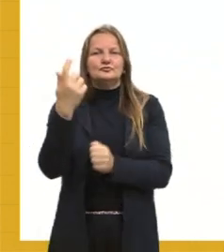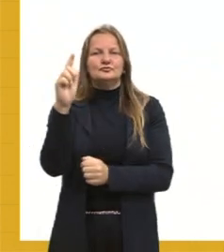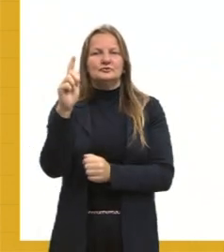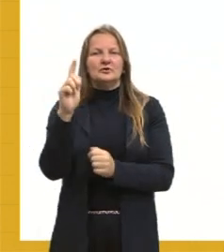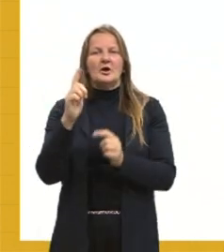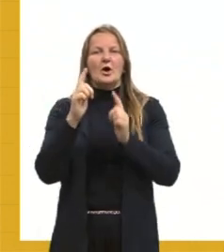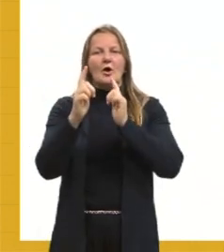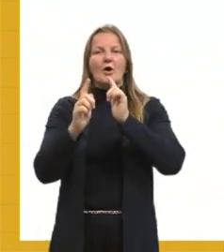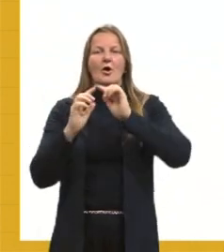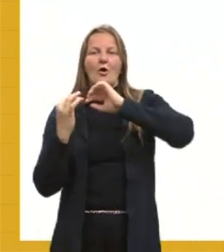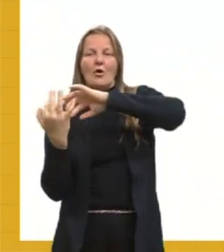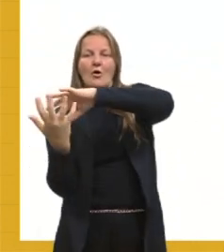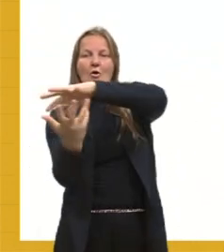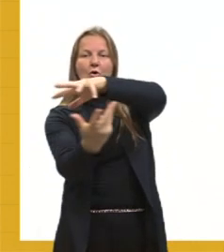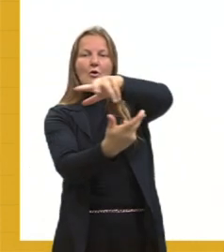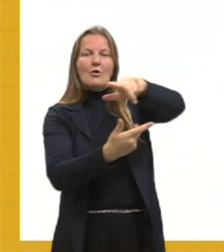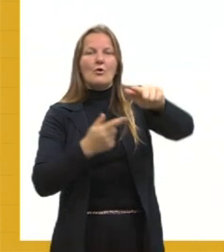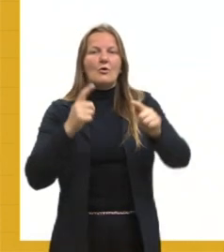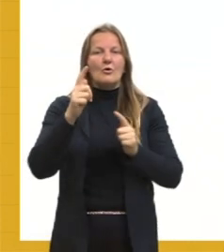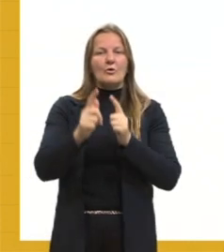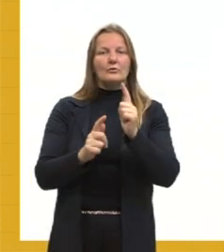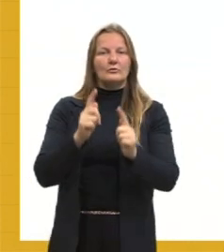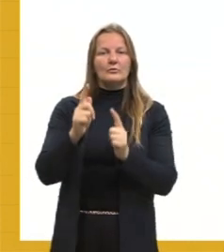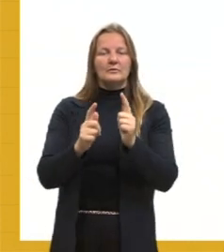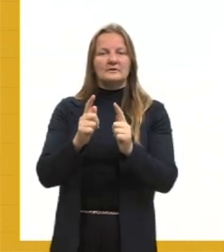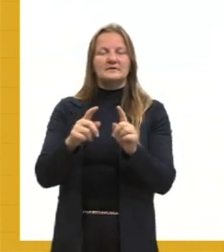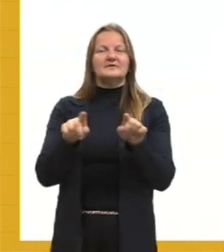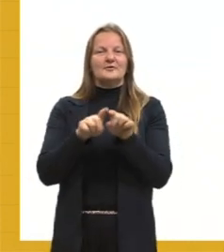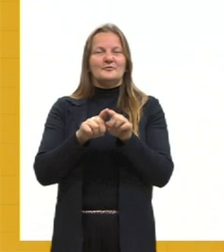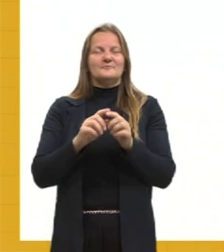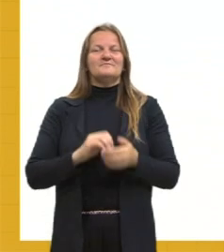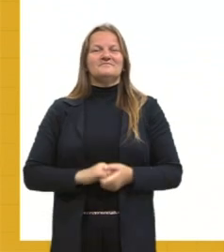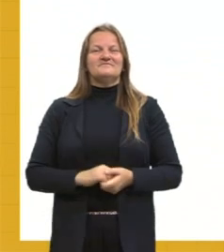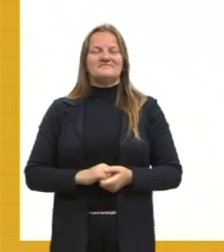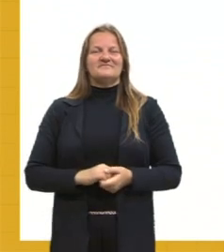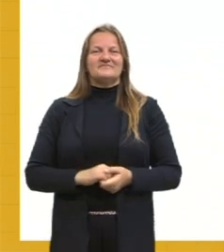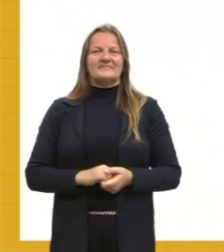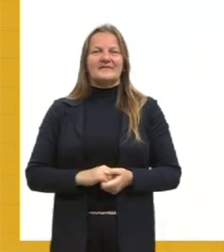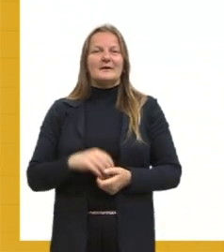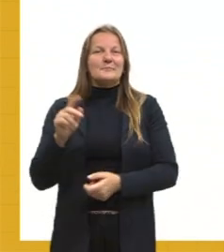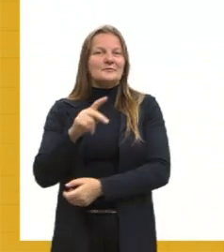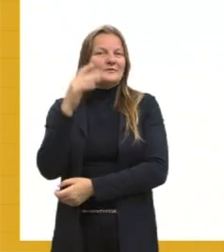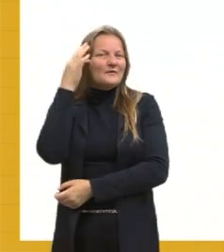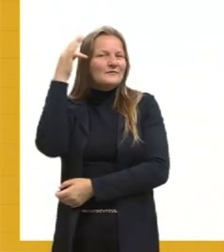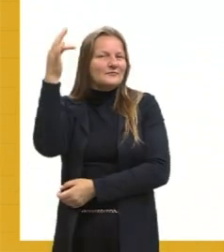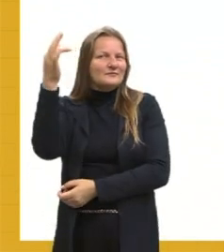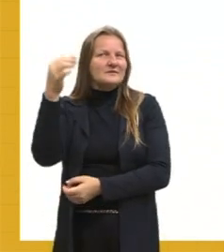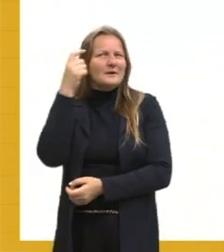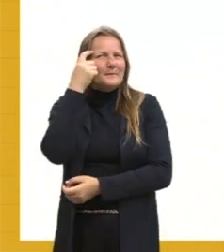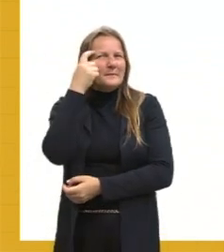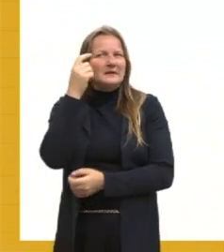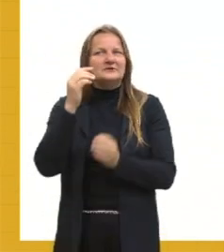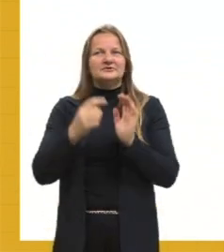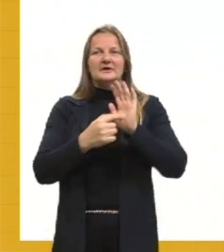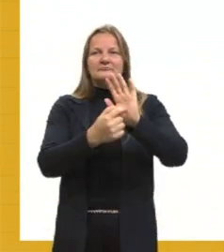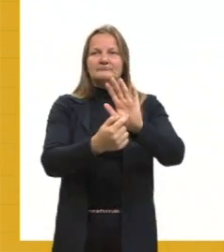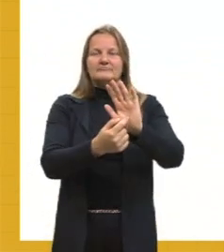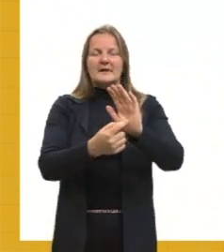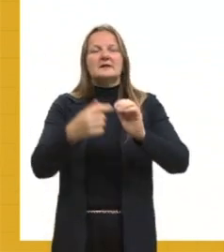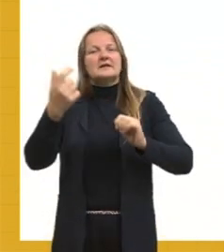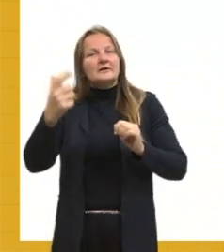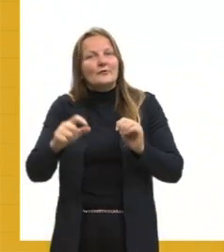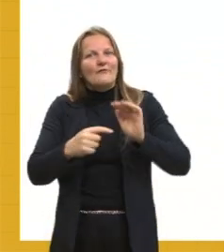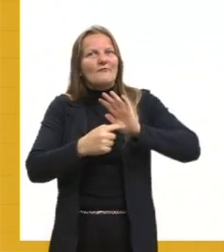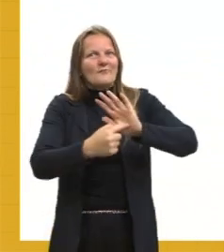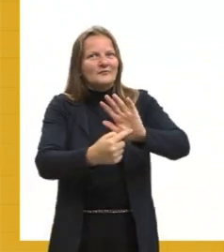é a globalização e o proficlenio já tinha passado isso em aulas anteriores para vocês mas a gente achou que valia